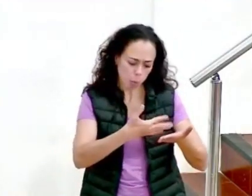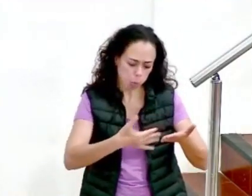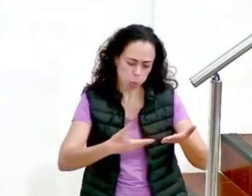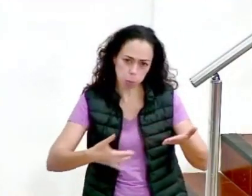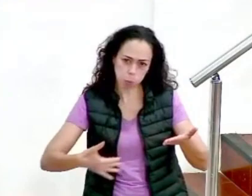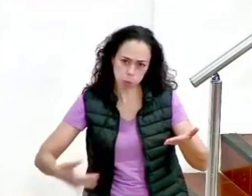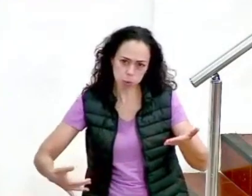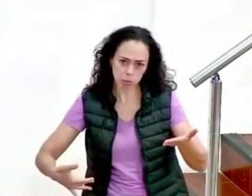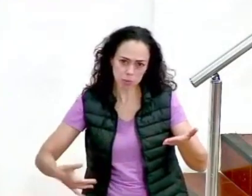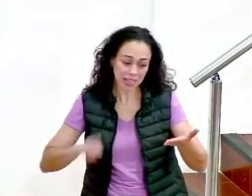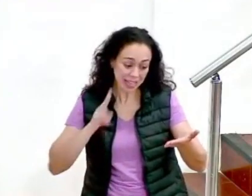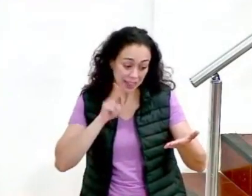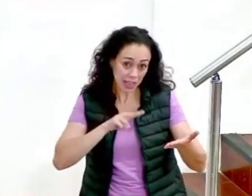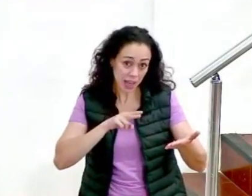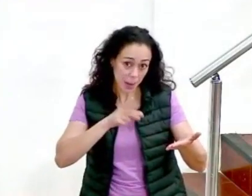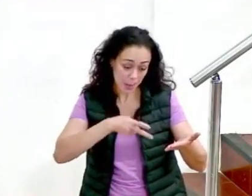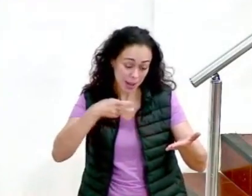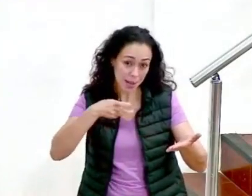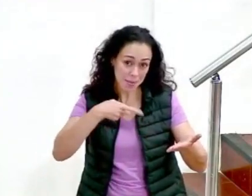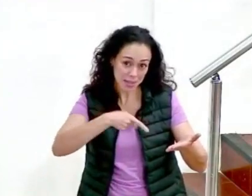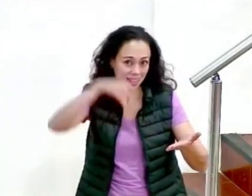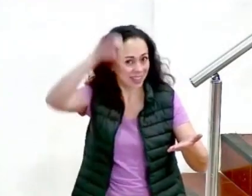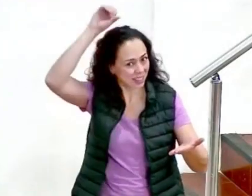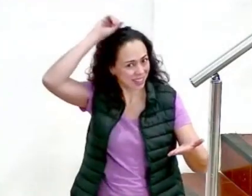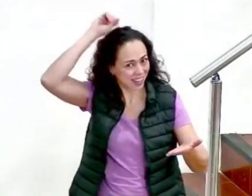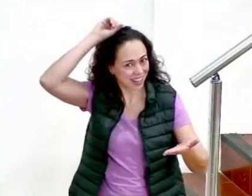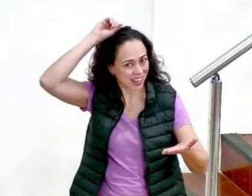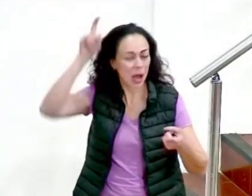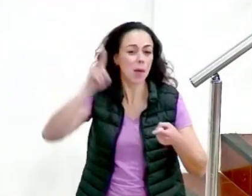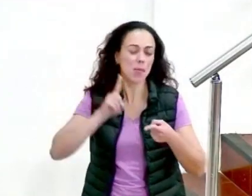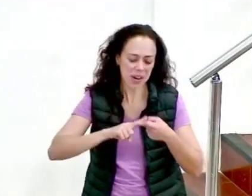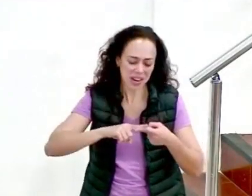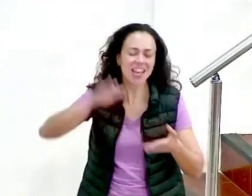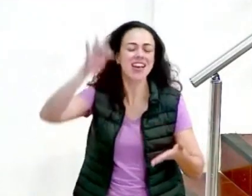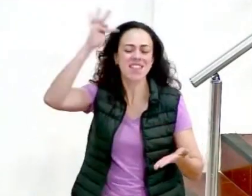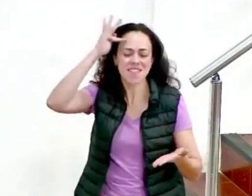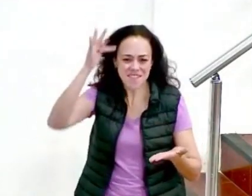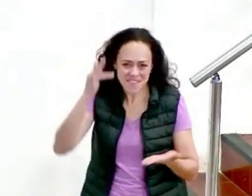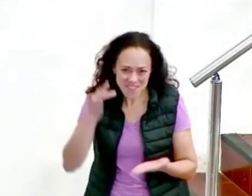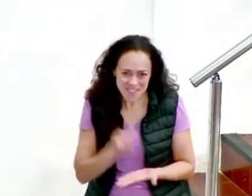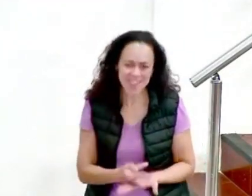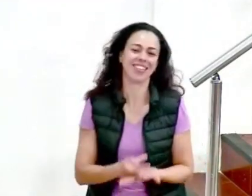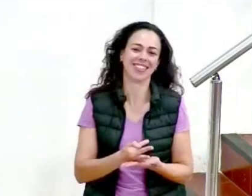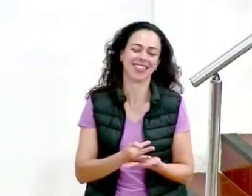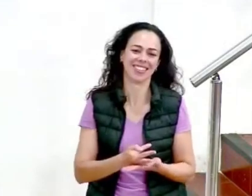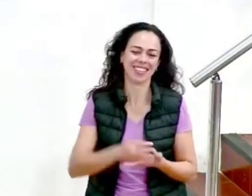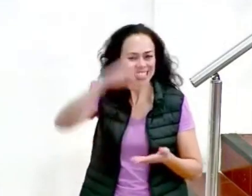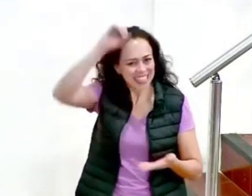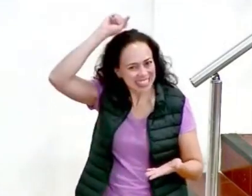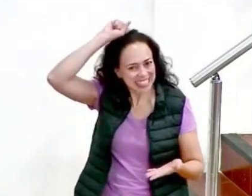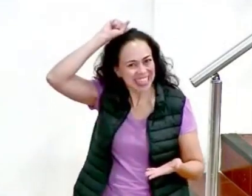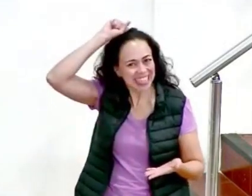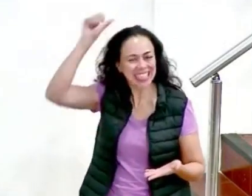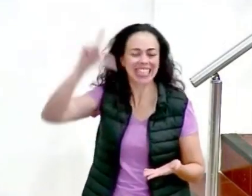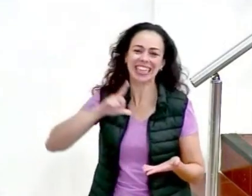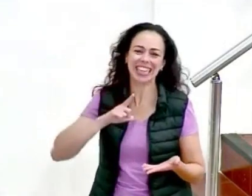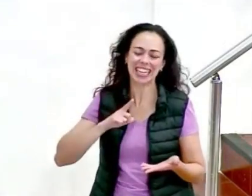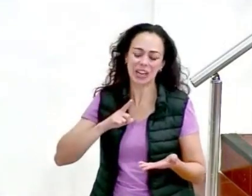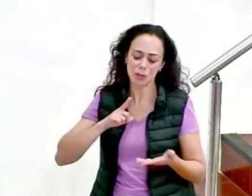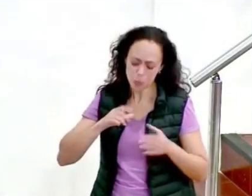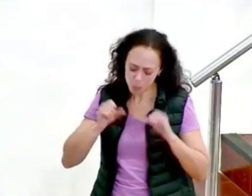Sara recebeu poder para ser mãe, não obstante o avançado de sua idade, pois teve por